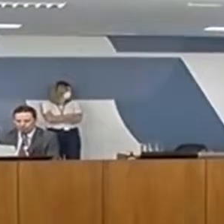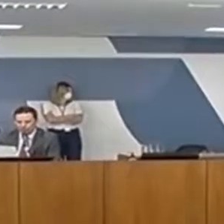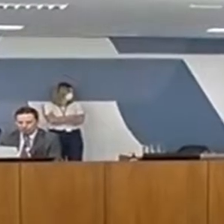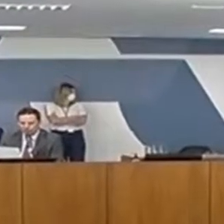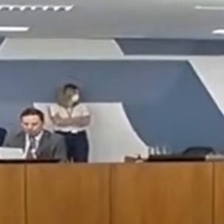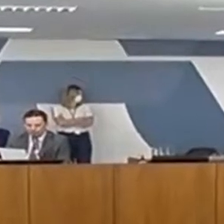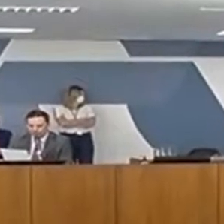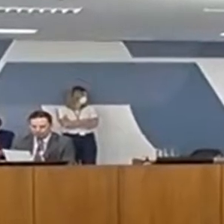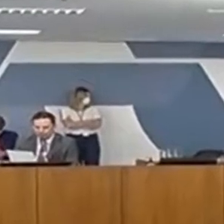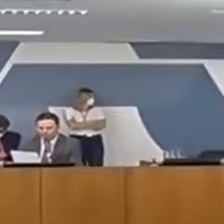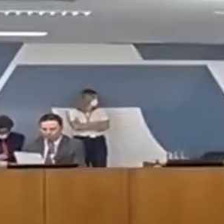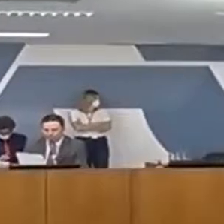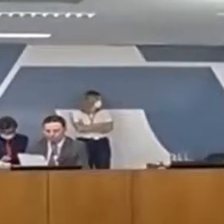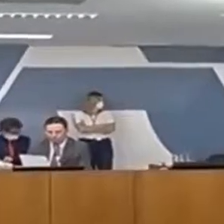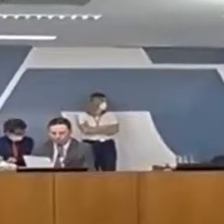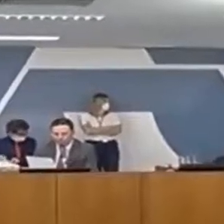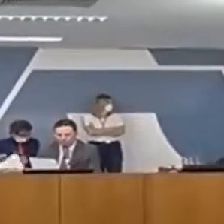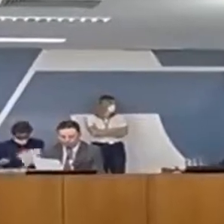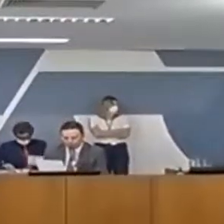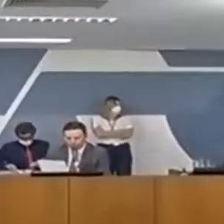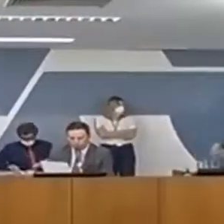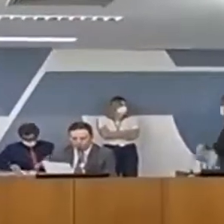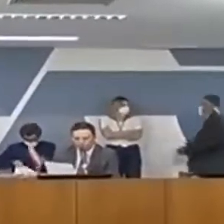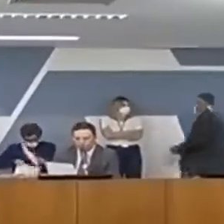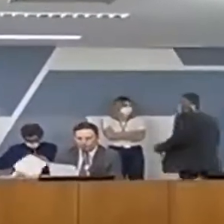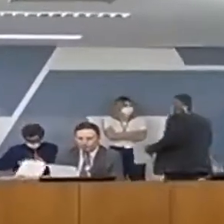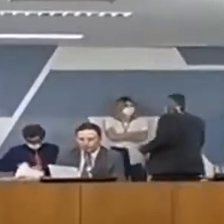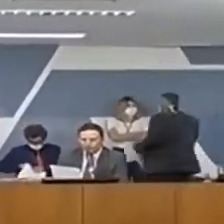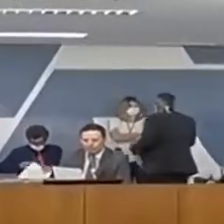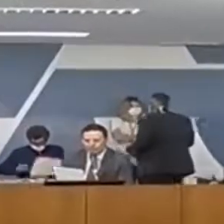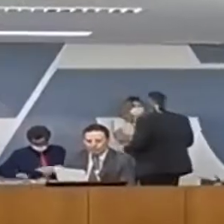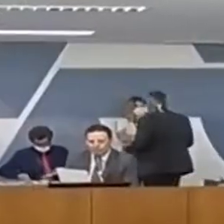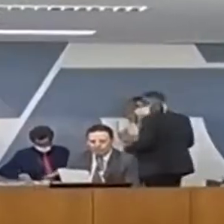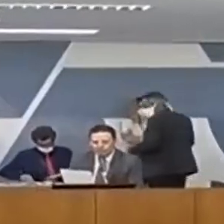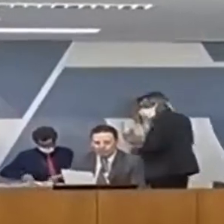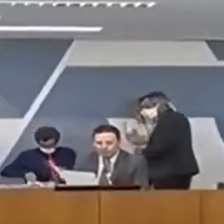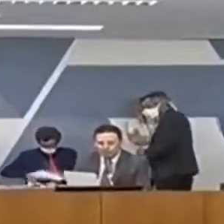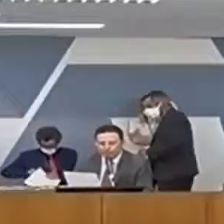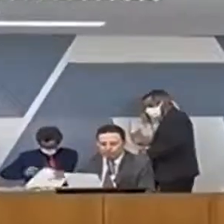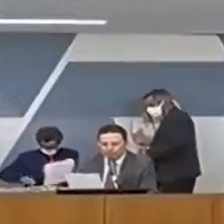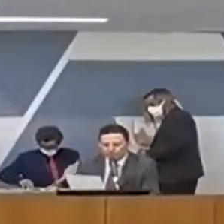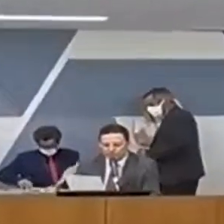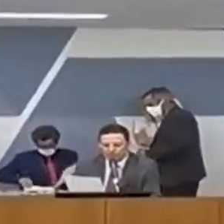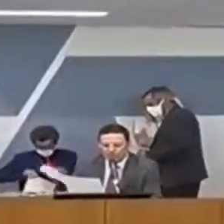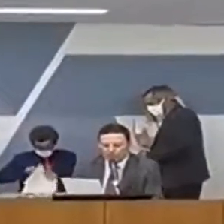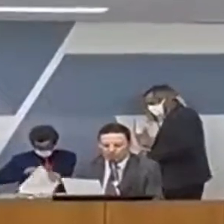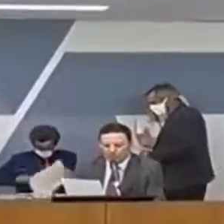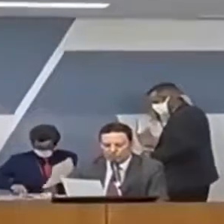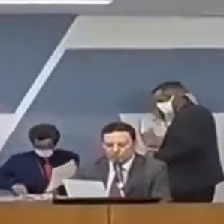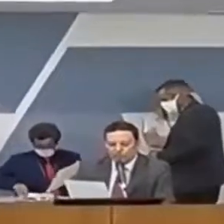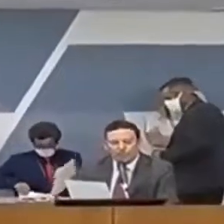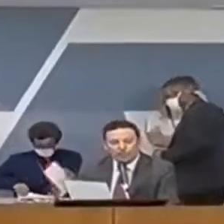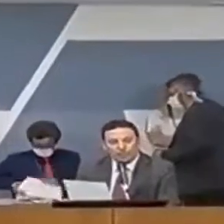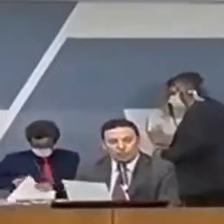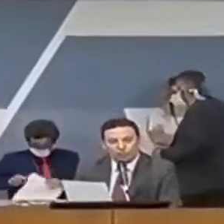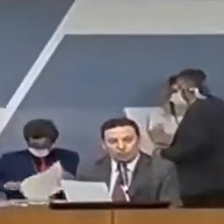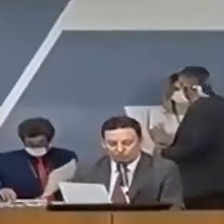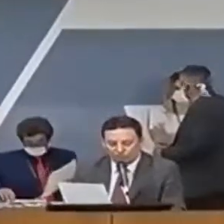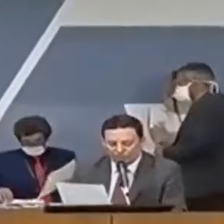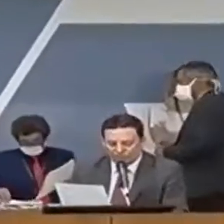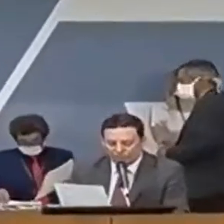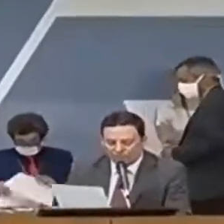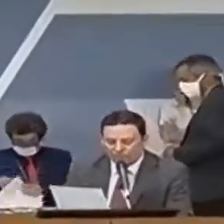Canabrava, também presente aqui na videoconferência, professora, e registrar e agradecer a presença da senhora Cristina Pinheiro